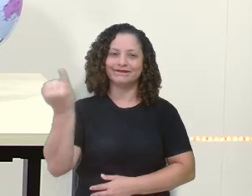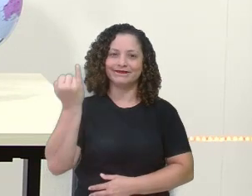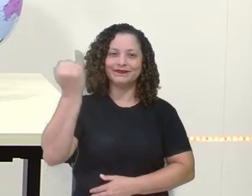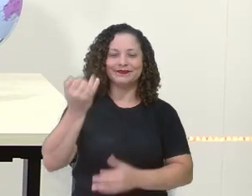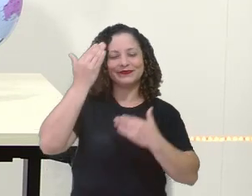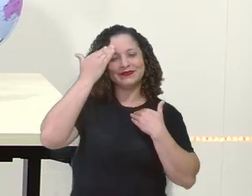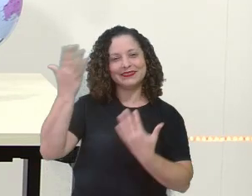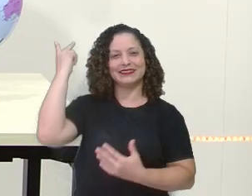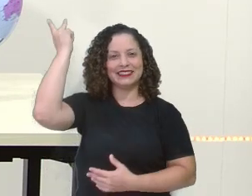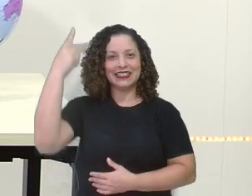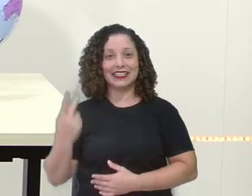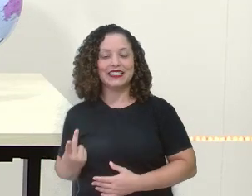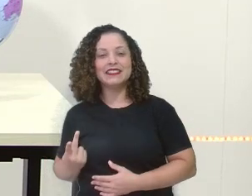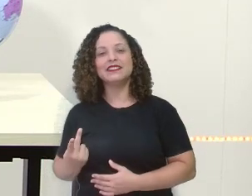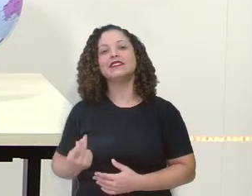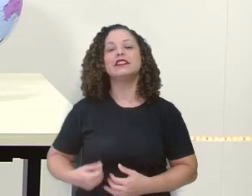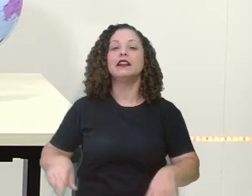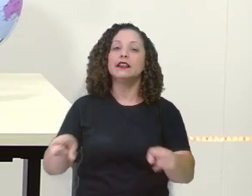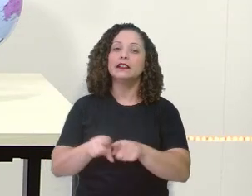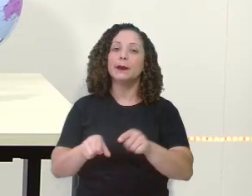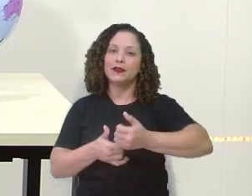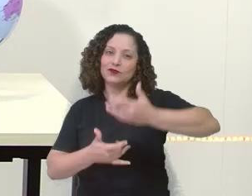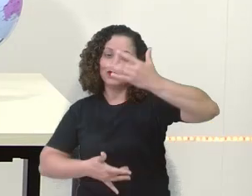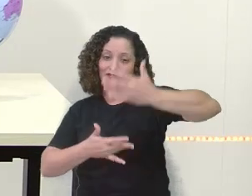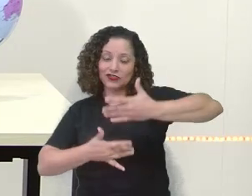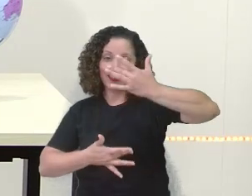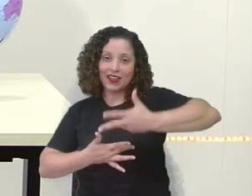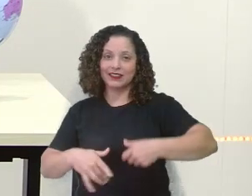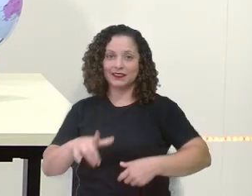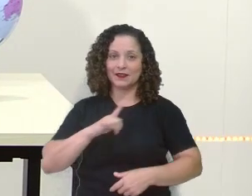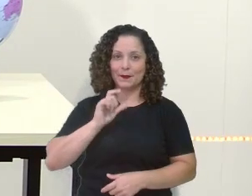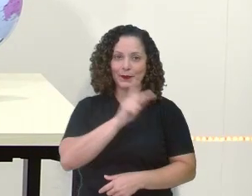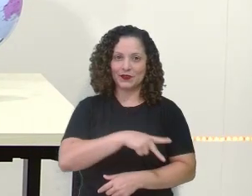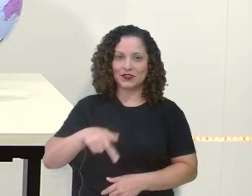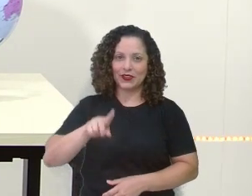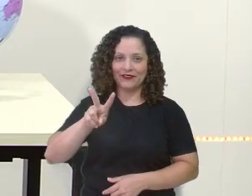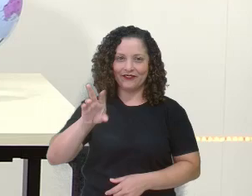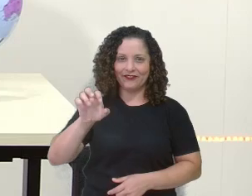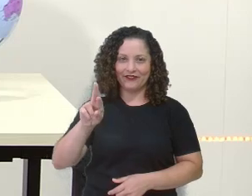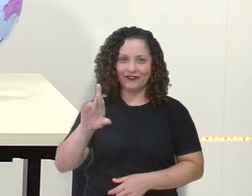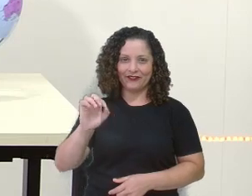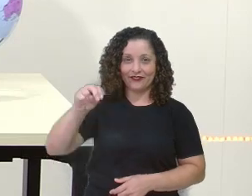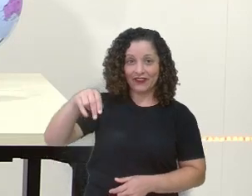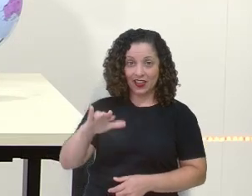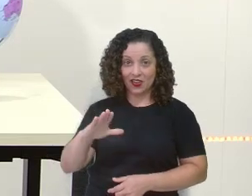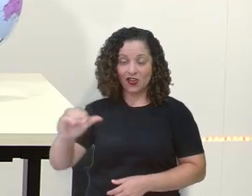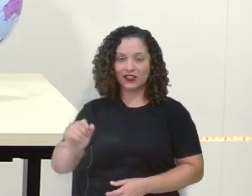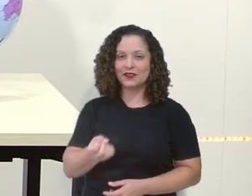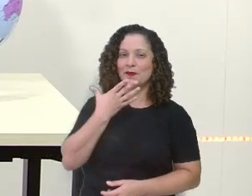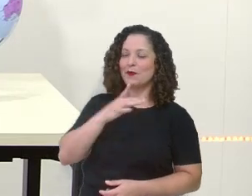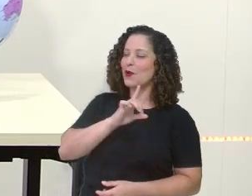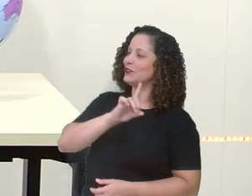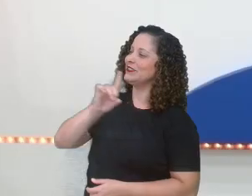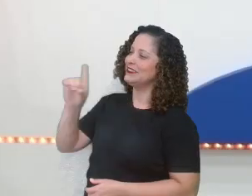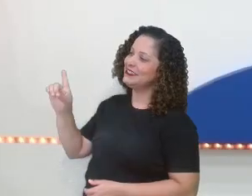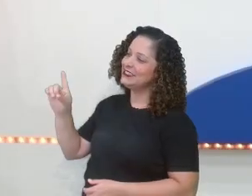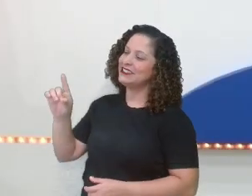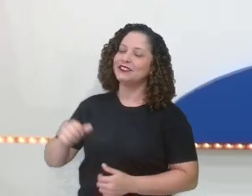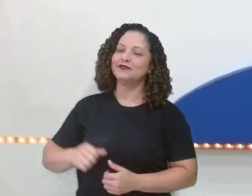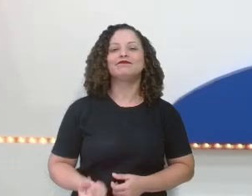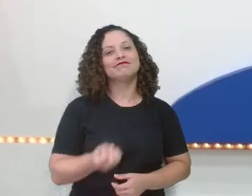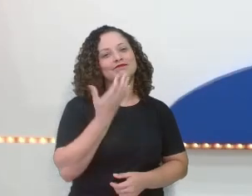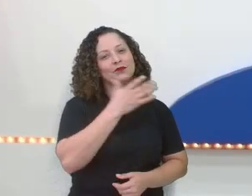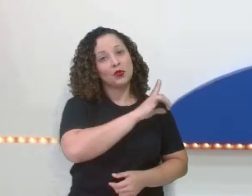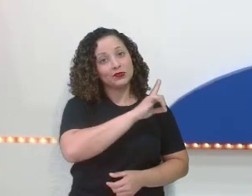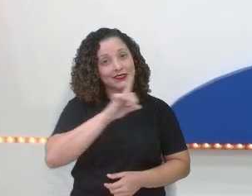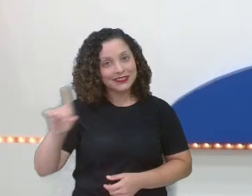Muito obrigada, Késia. E no chat, a professora Verônica de novo. Bom dia, professora. Bom